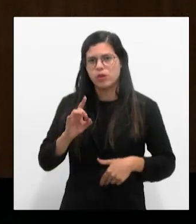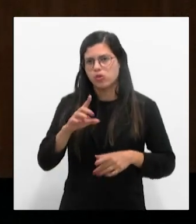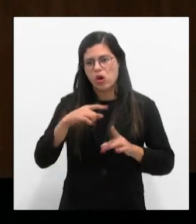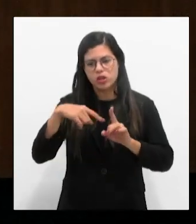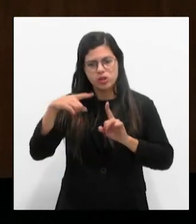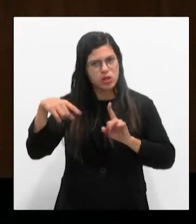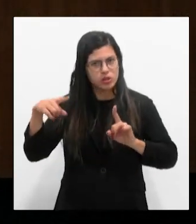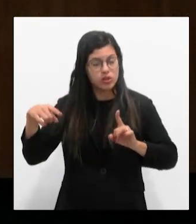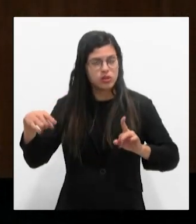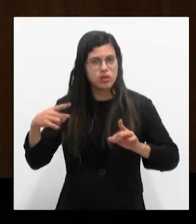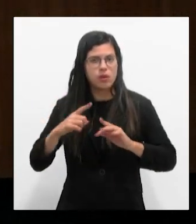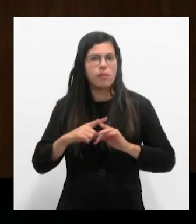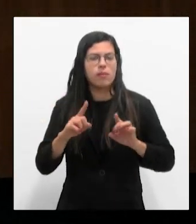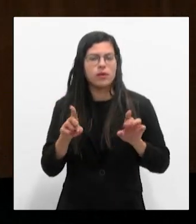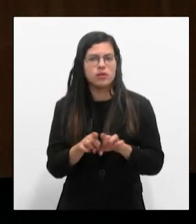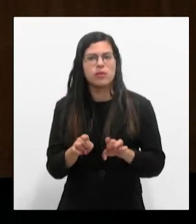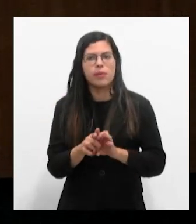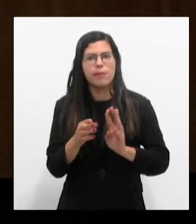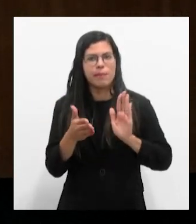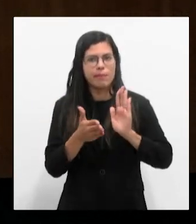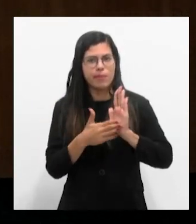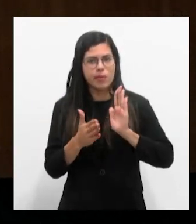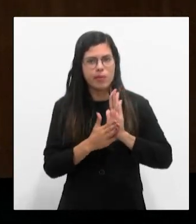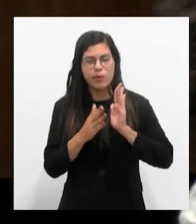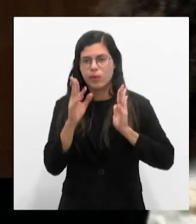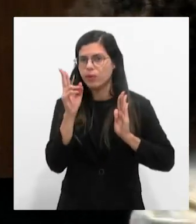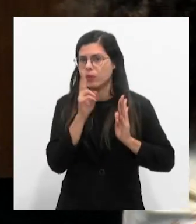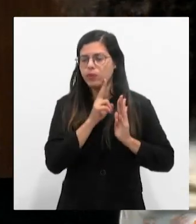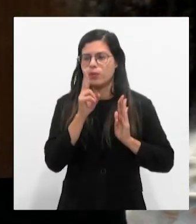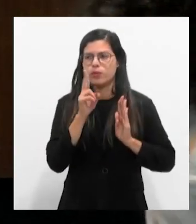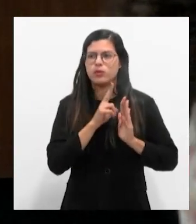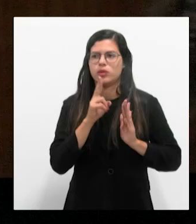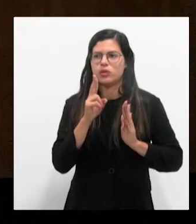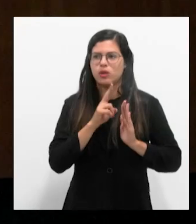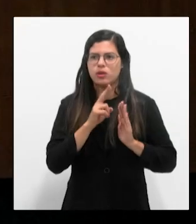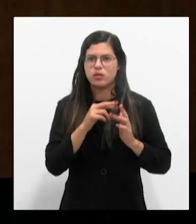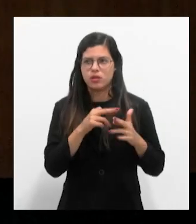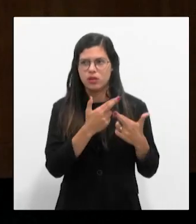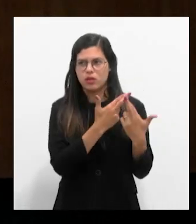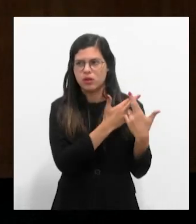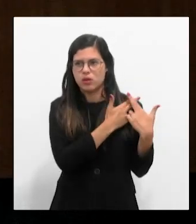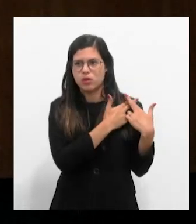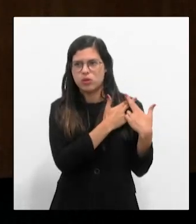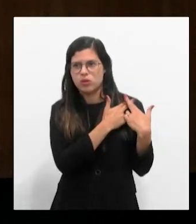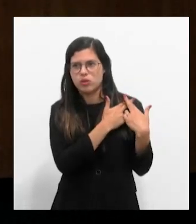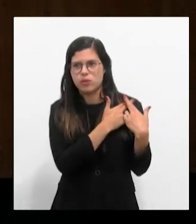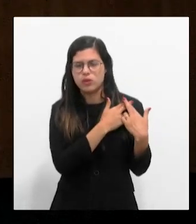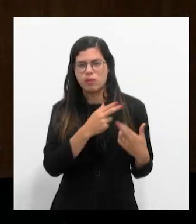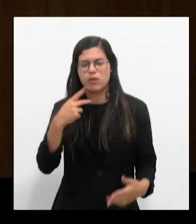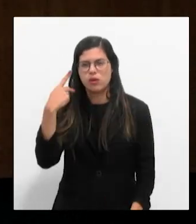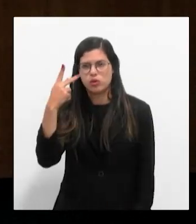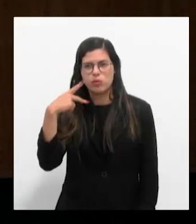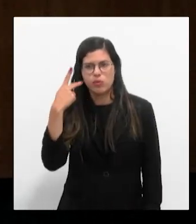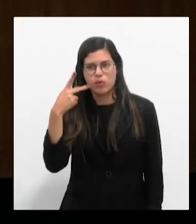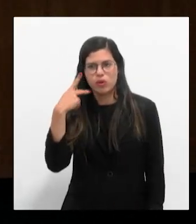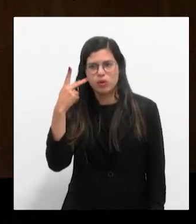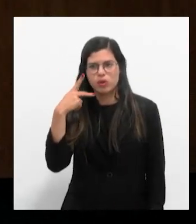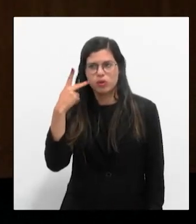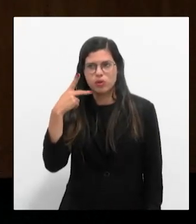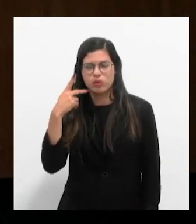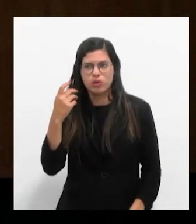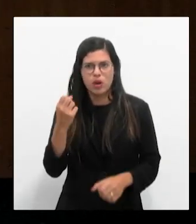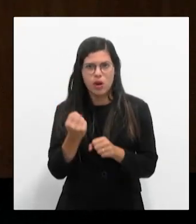é? Mas que propõe com urgência e responsabilidade política a